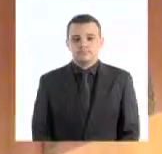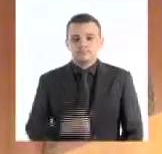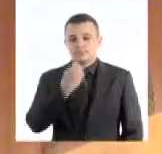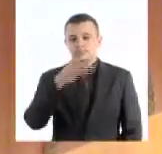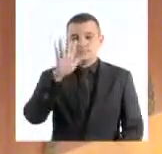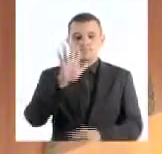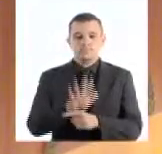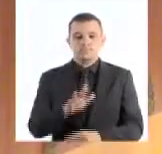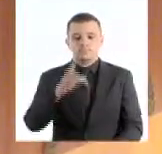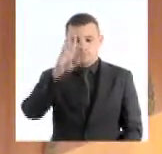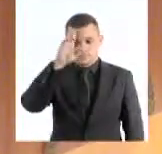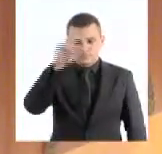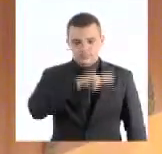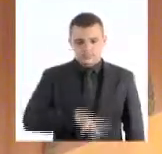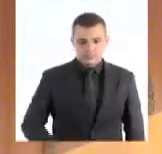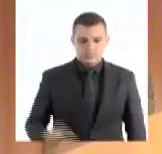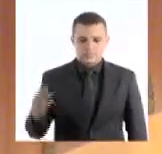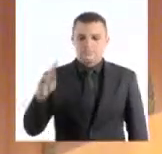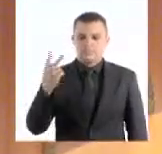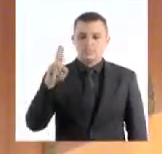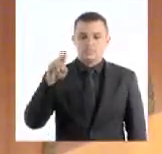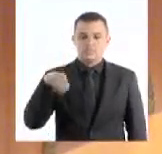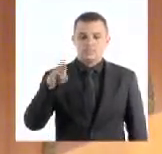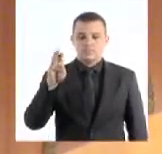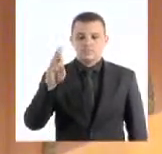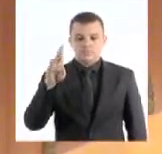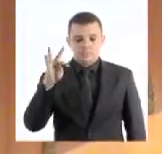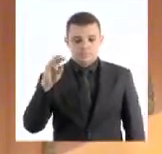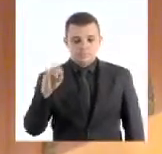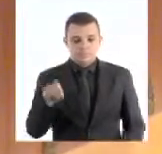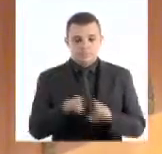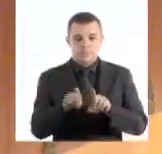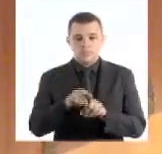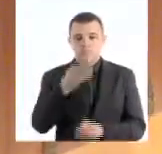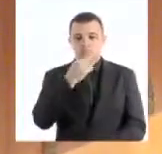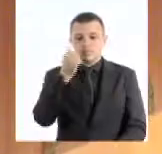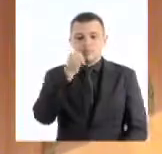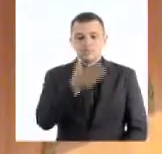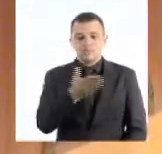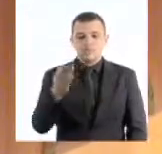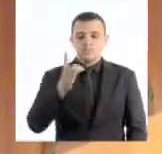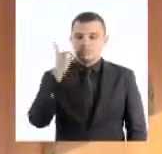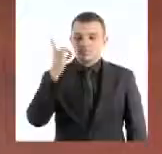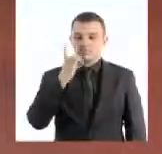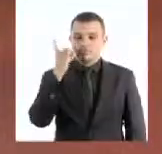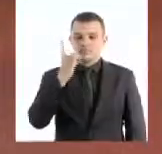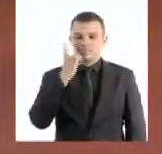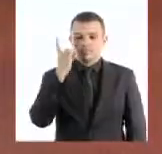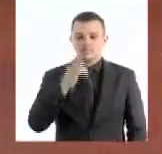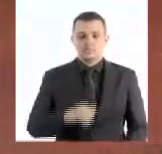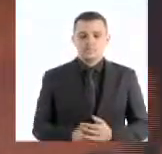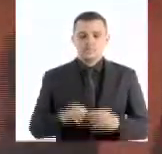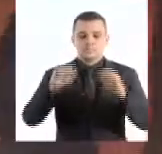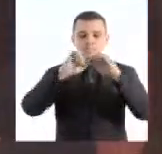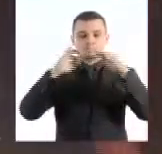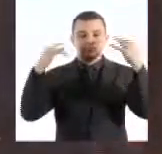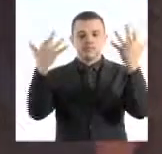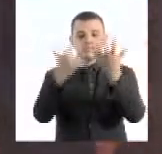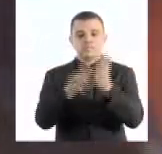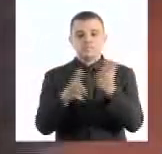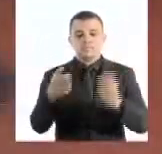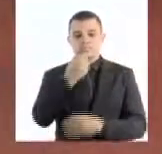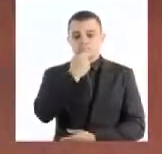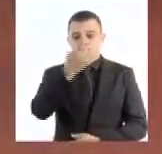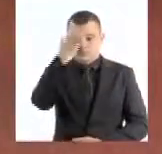Boa tarde, senhor presidente Humberto Coutinho, senhores e senhoras deputados, galeria, imprensa, povo do